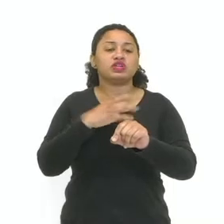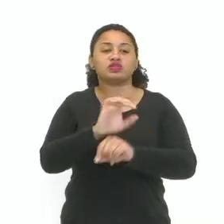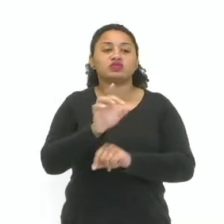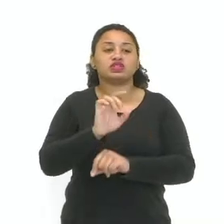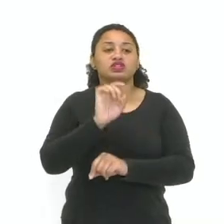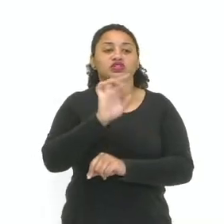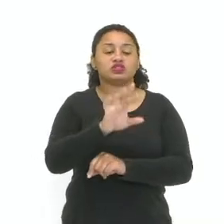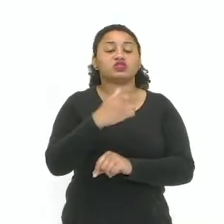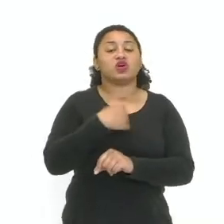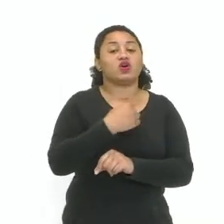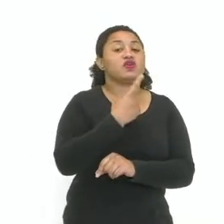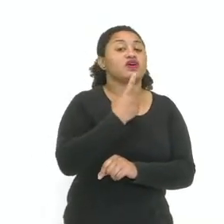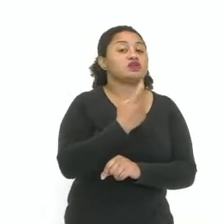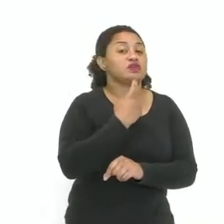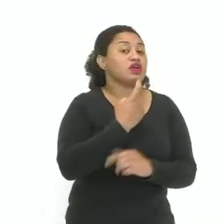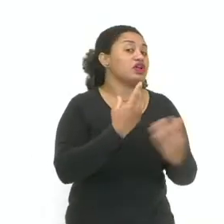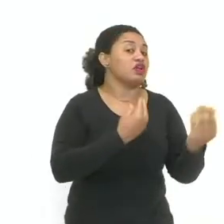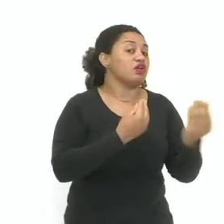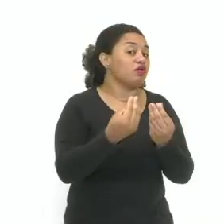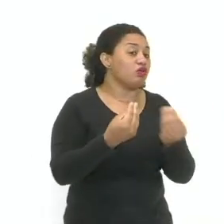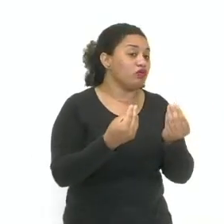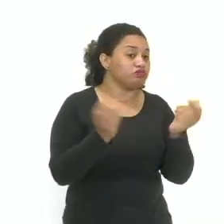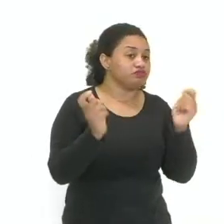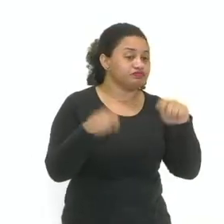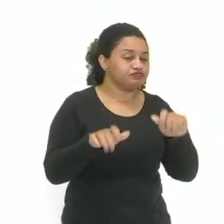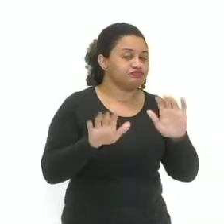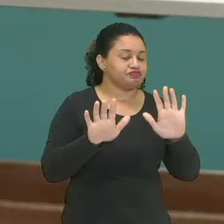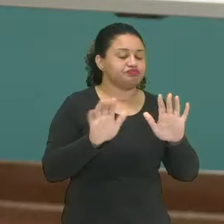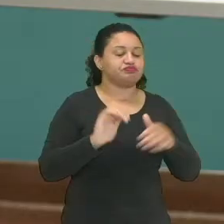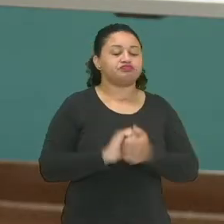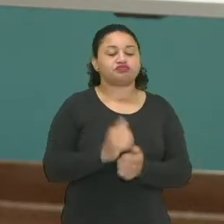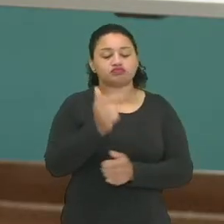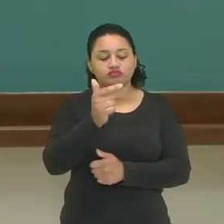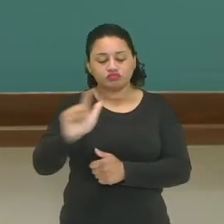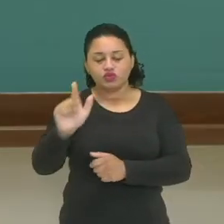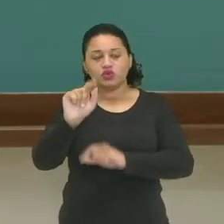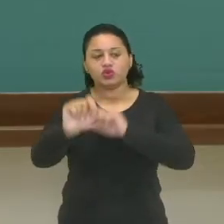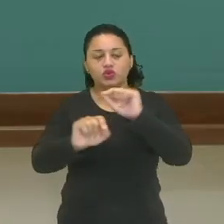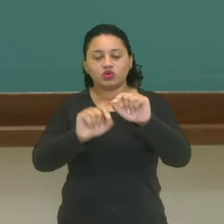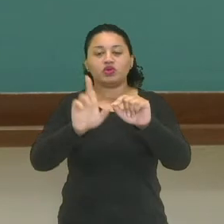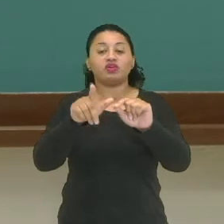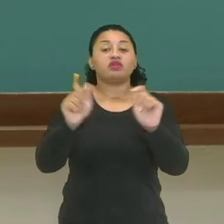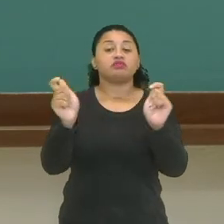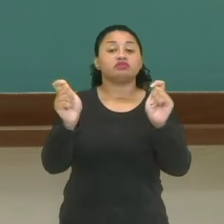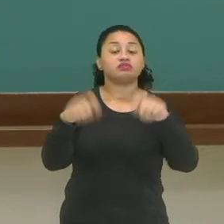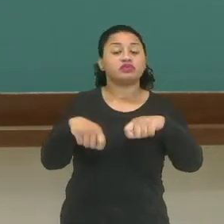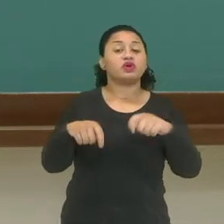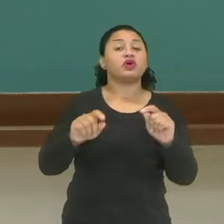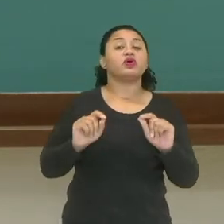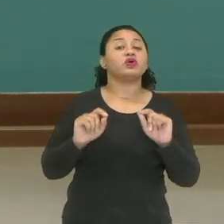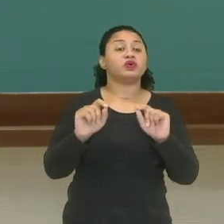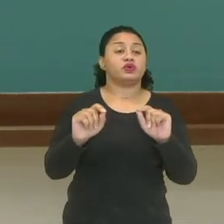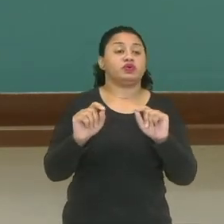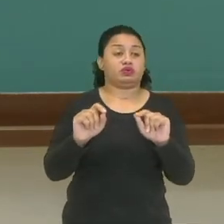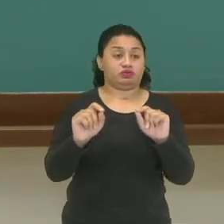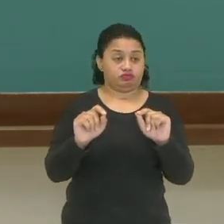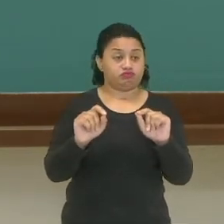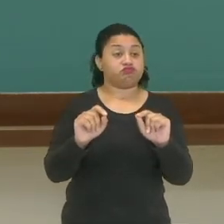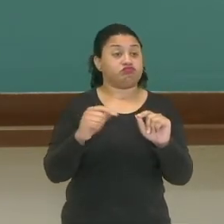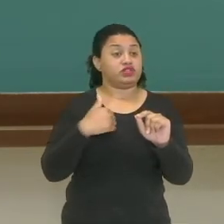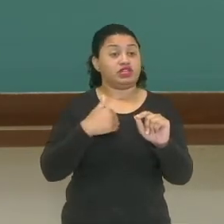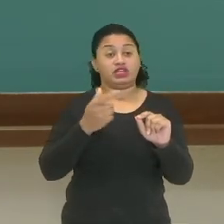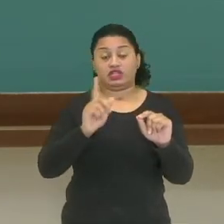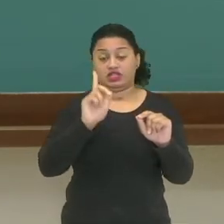somente bolas vermelhas? Novamente, ele está me colocando uma condição. Qual é a condição? Que